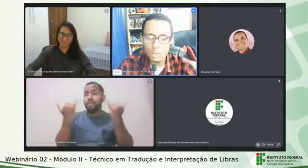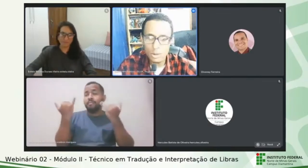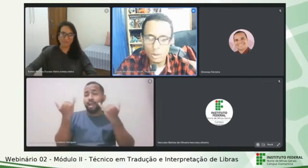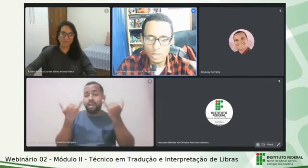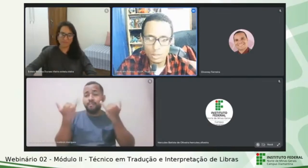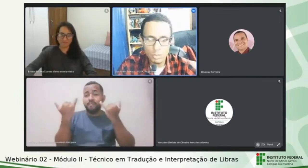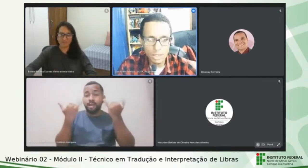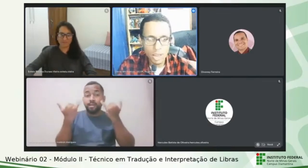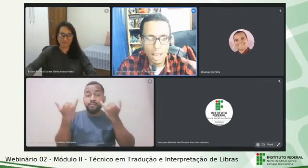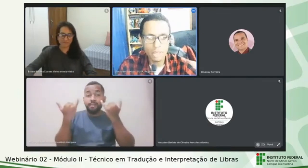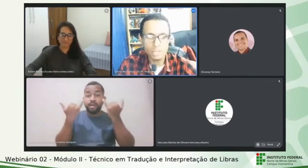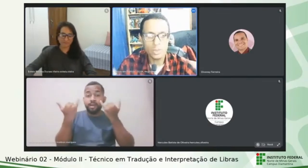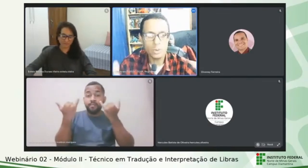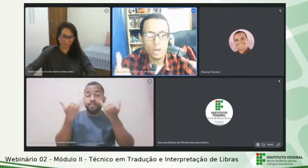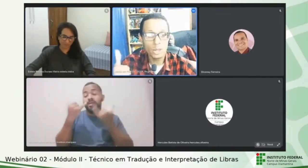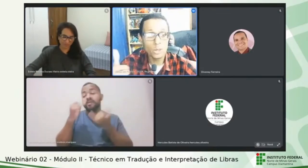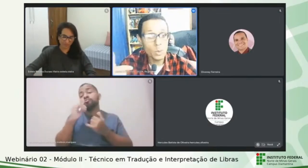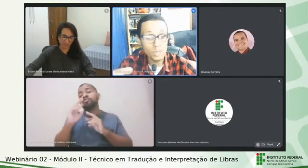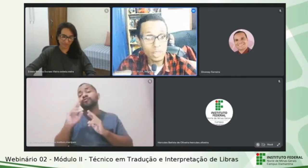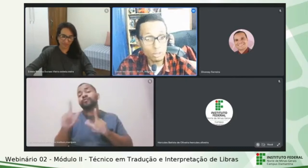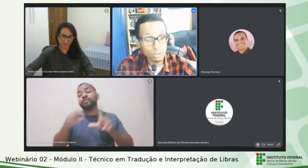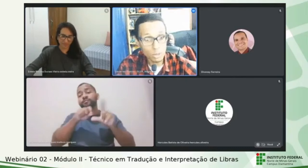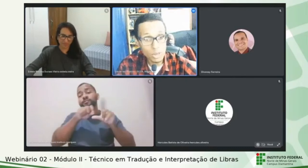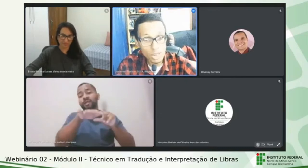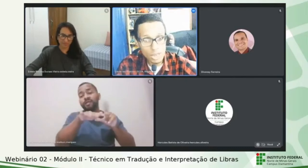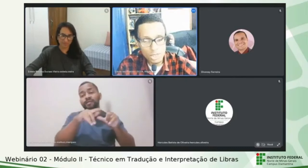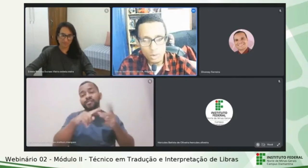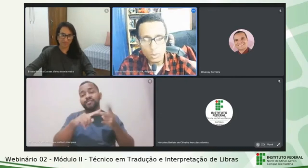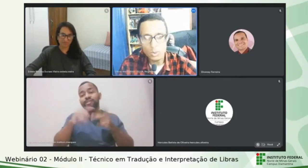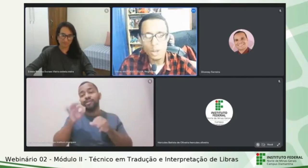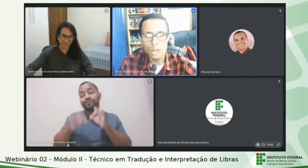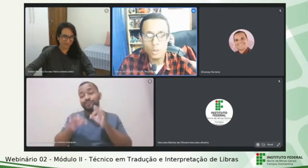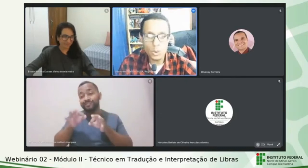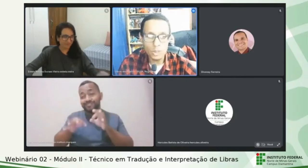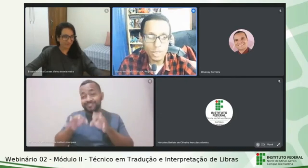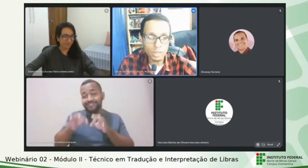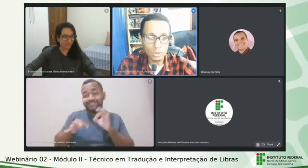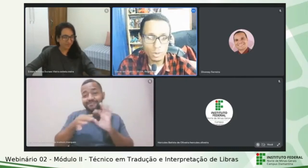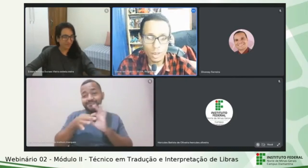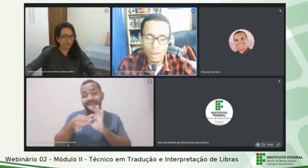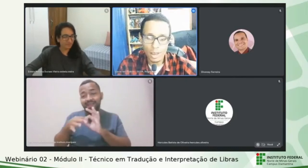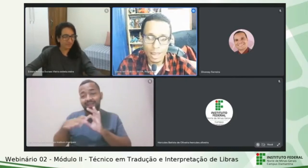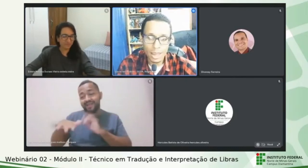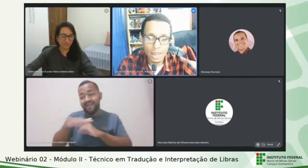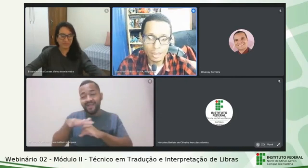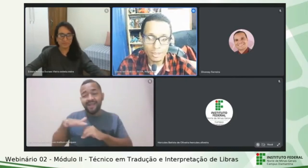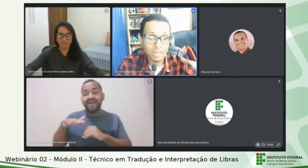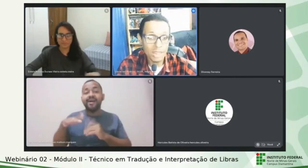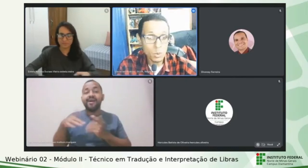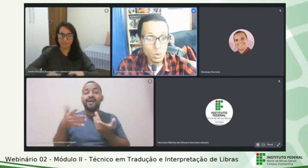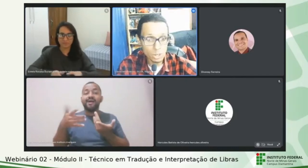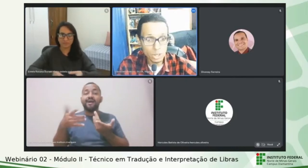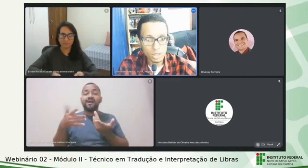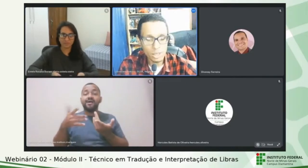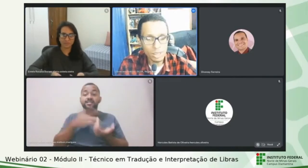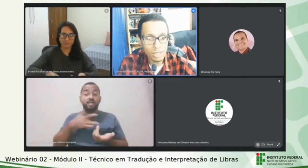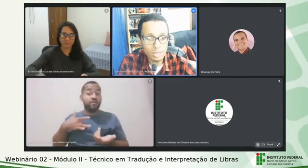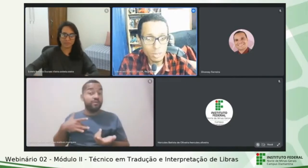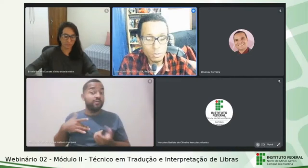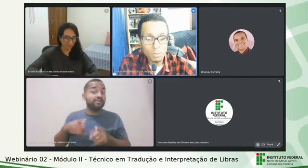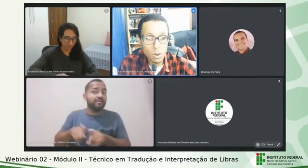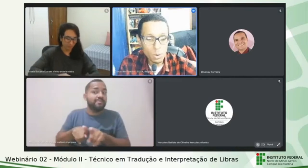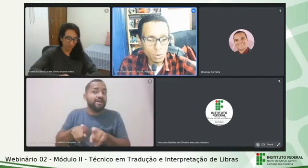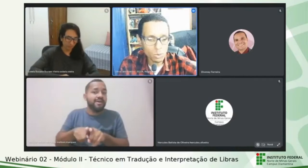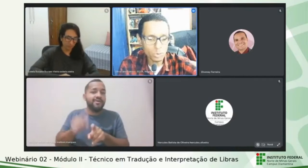Diferente do contexto midiático, do contexto jurídico, do contexto da saúde, que